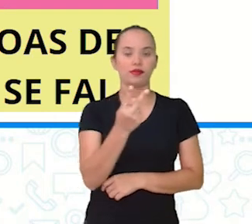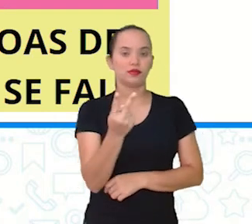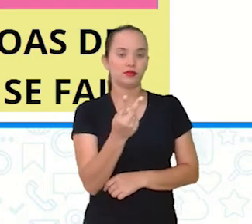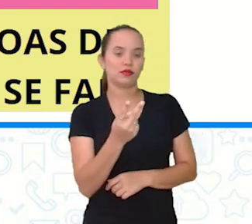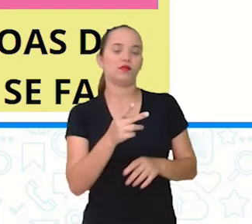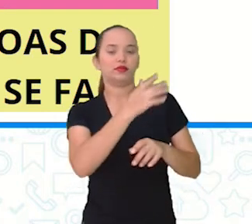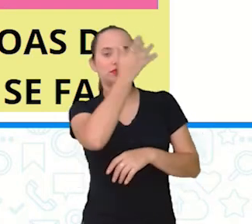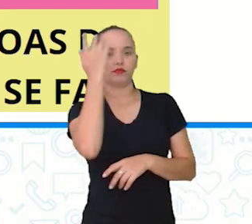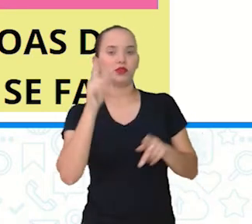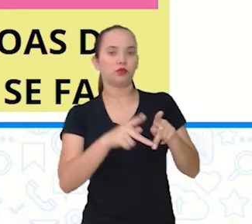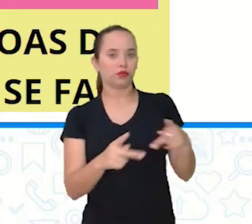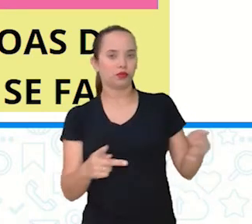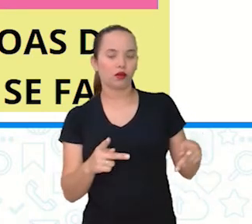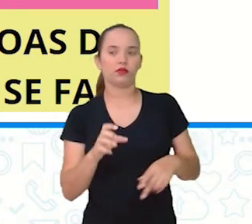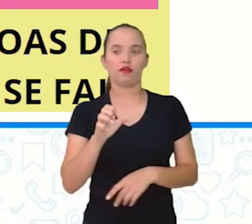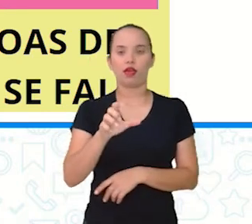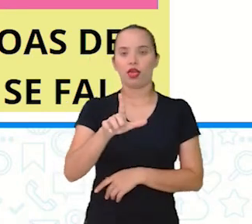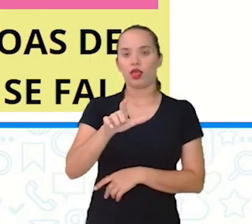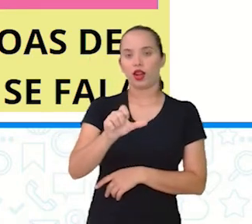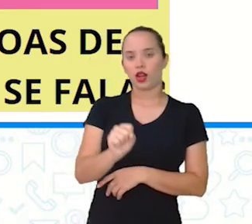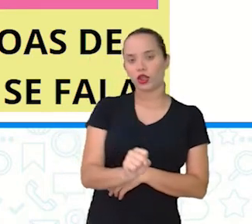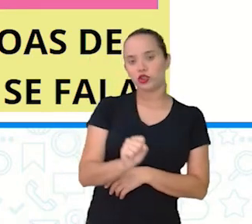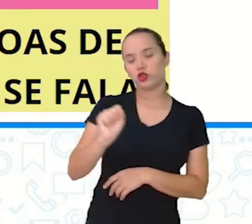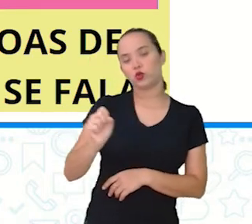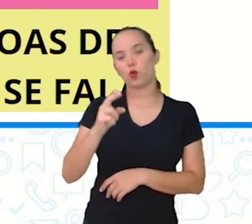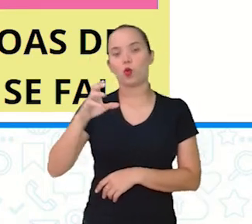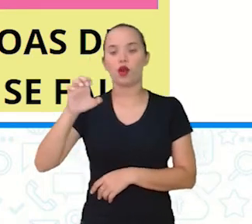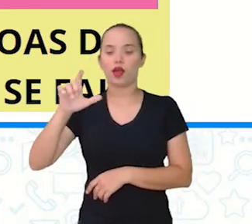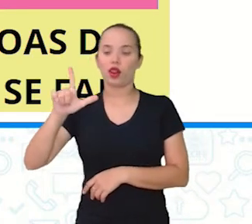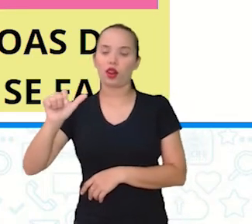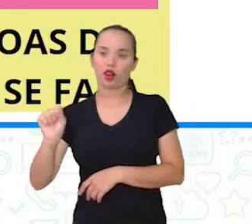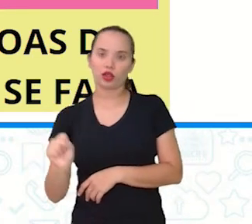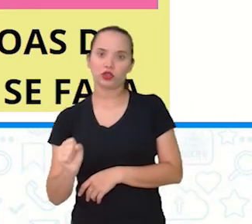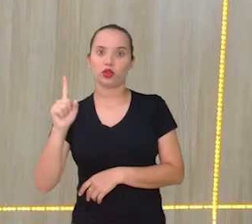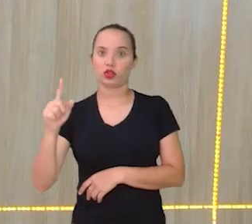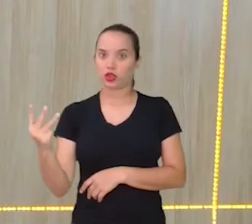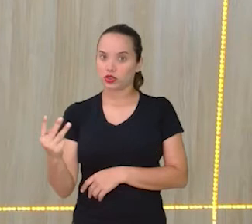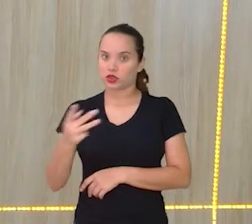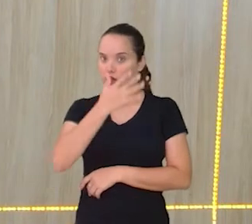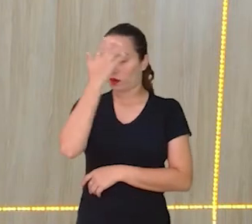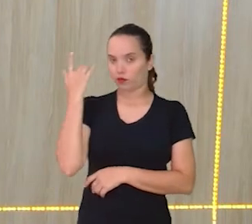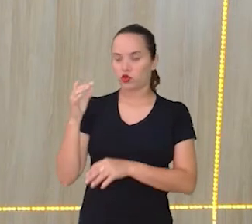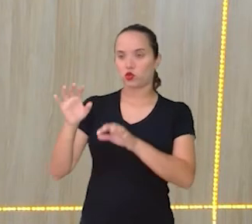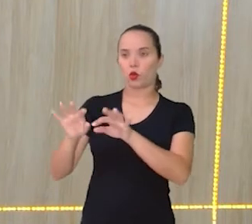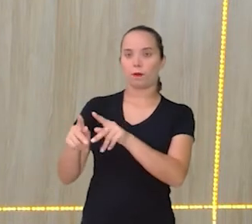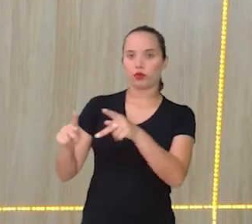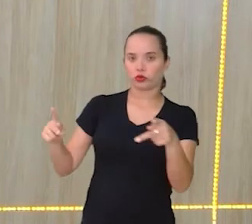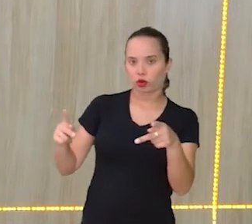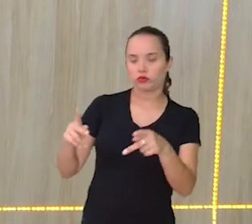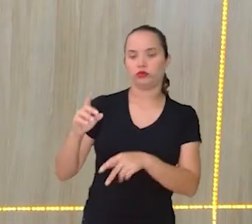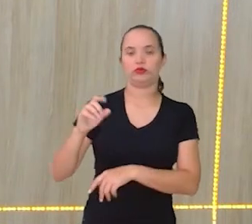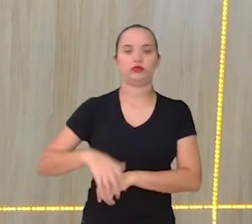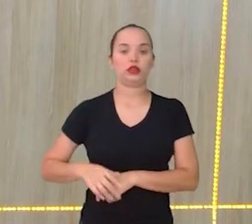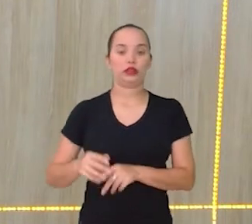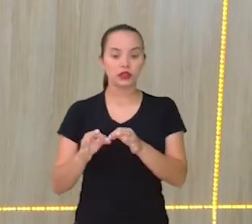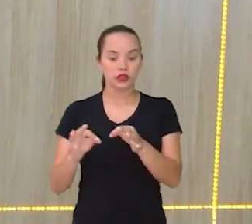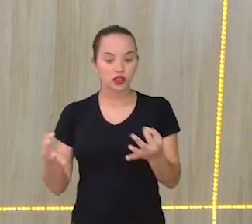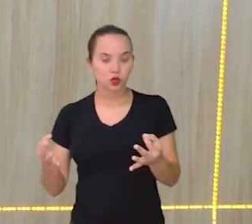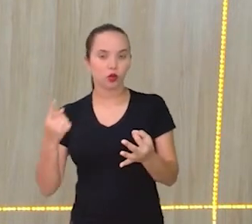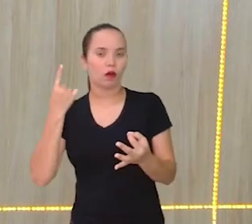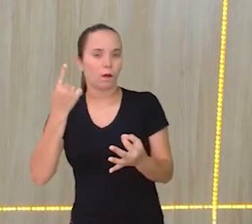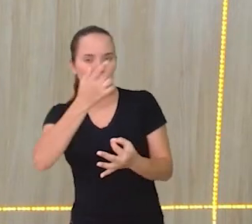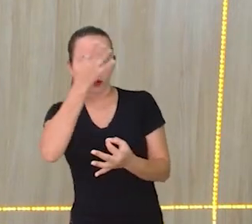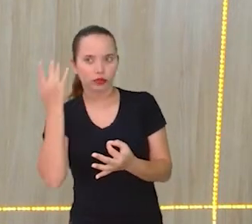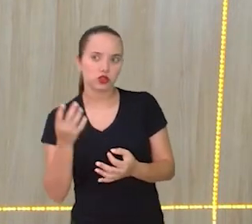e eles ou elas, a terceira pessoa do plural. Lembra que singular indica apenas uma coisa, plural indica